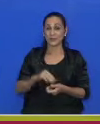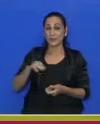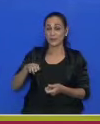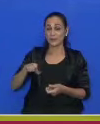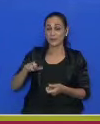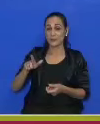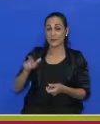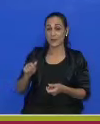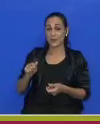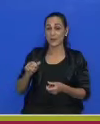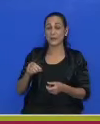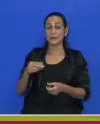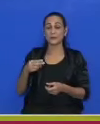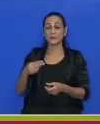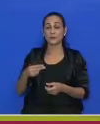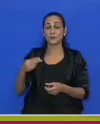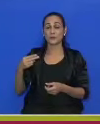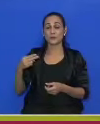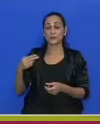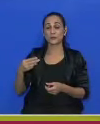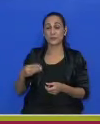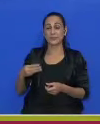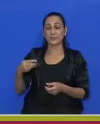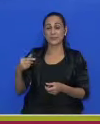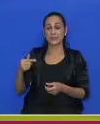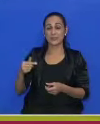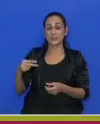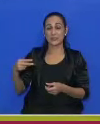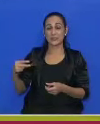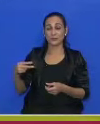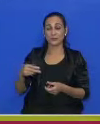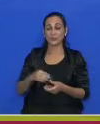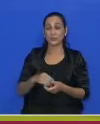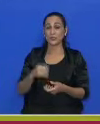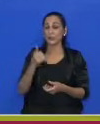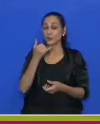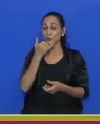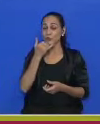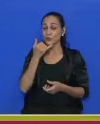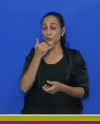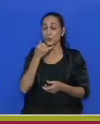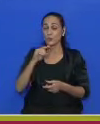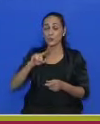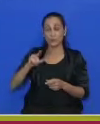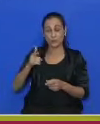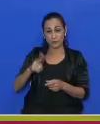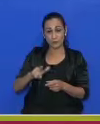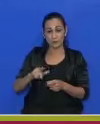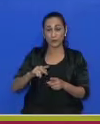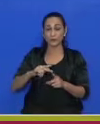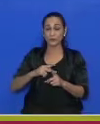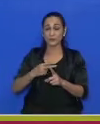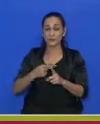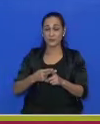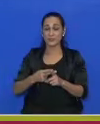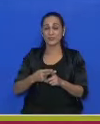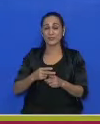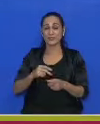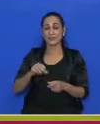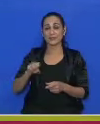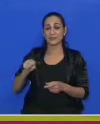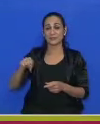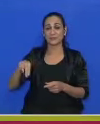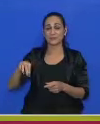Mega Sena, concurso número 2372. Ah, não, perdão. Dupla Sena. É, bola cinza